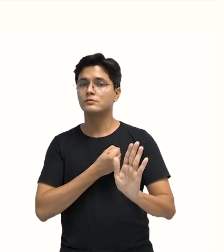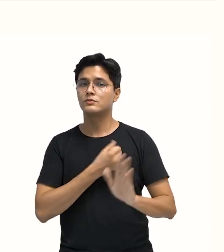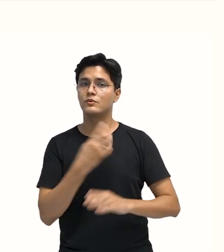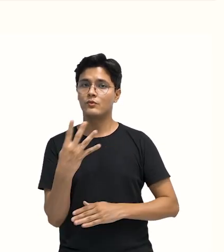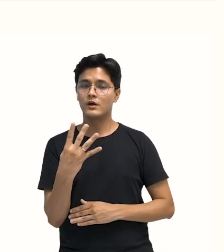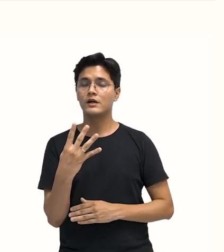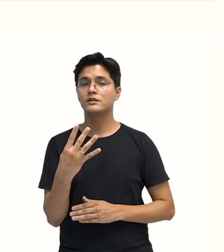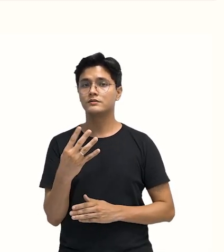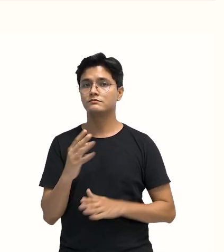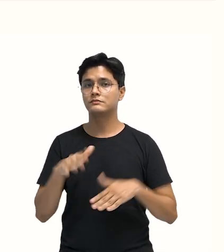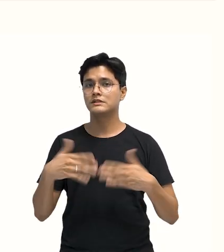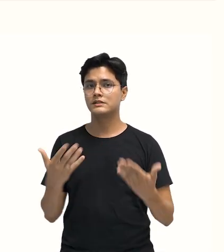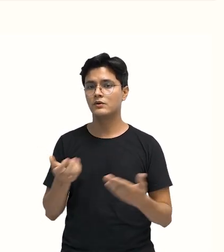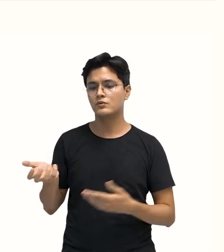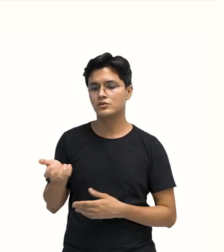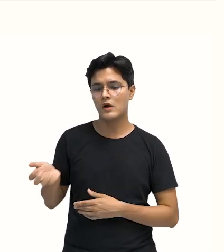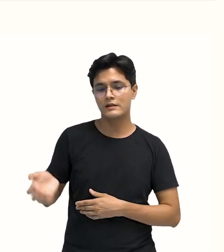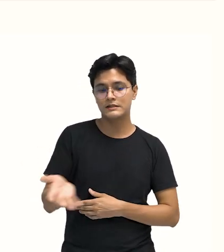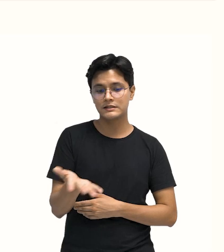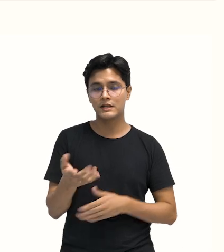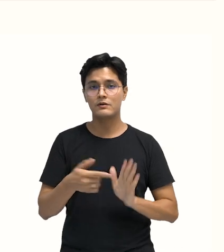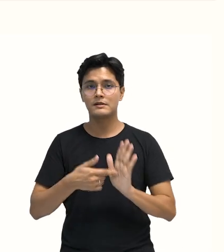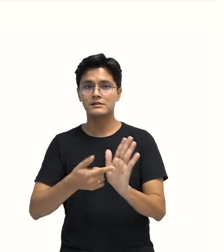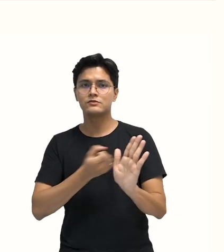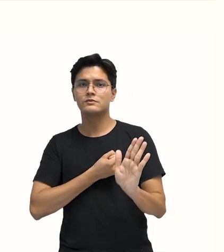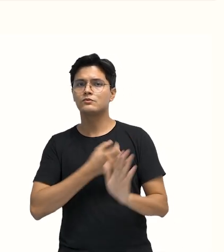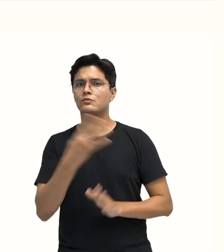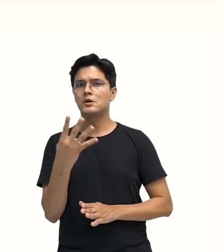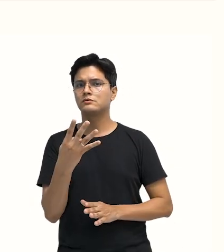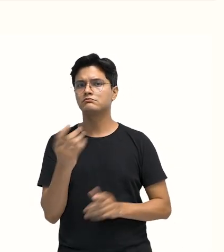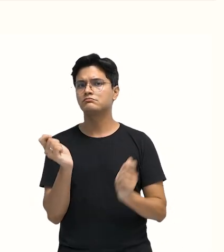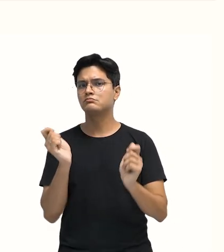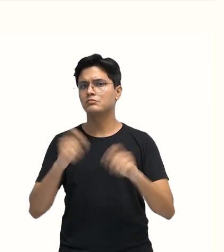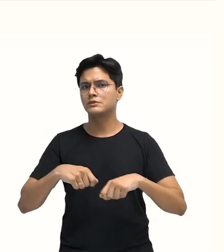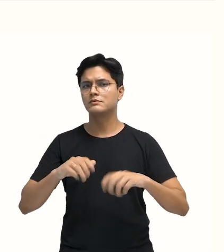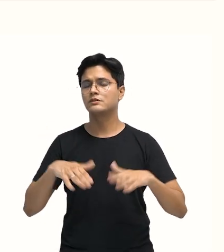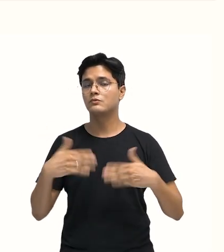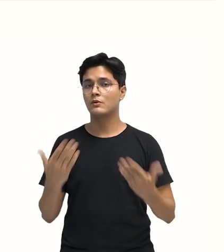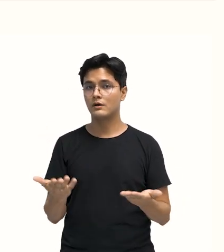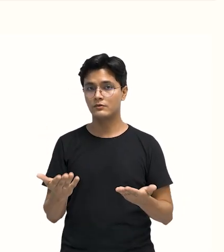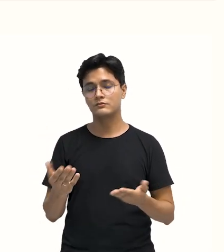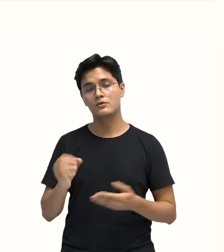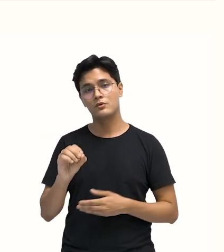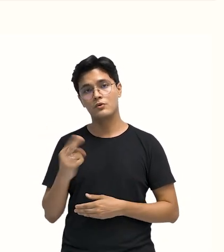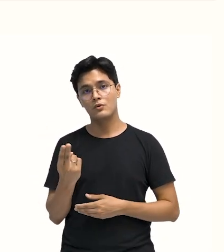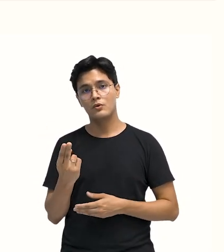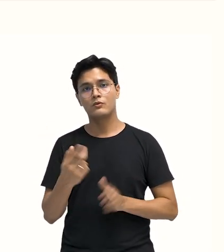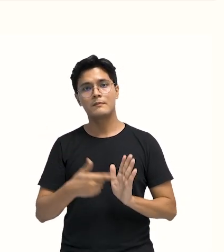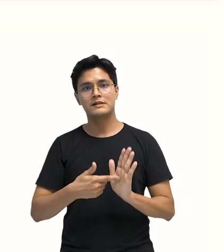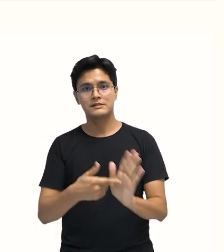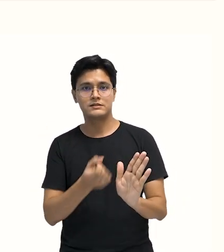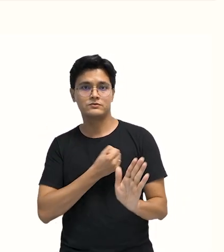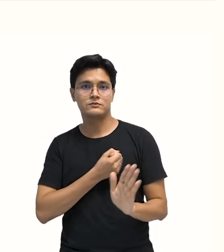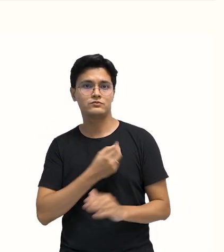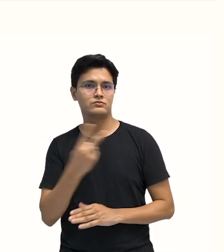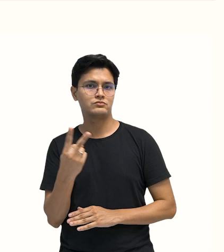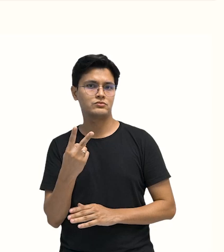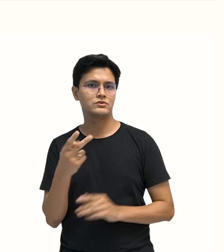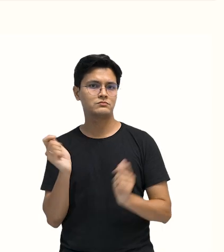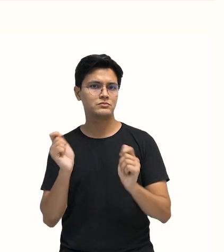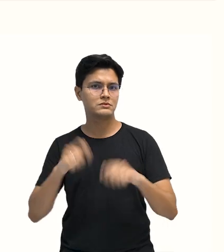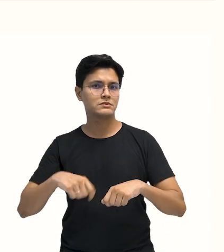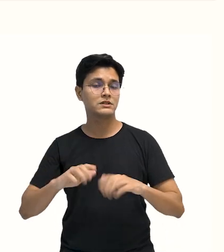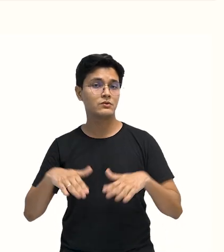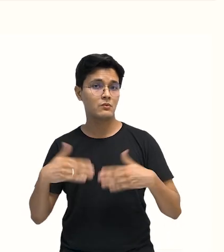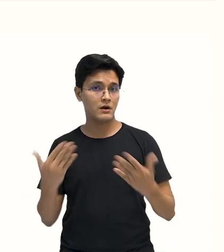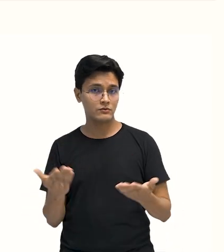Então, qual é a chance de sair um número 4, tá? Qual é a chance de sair um número 2? Esses são